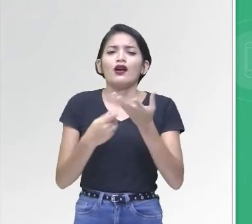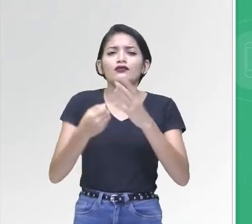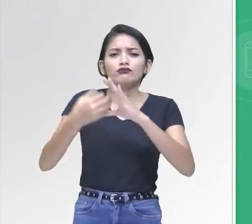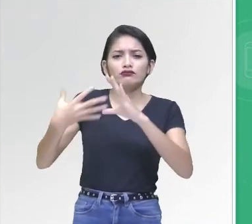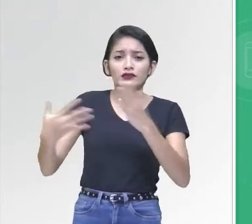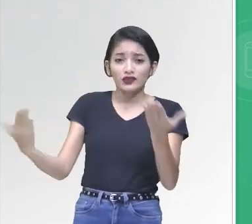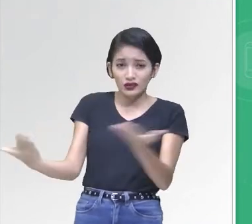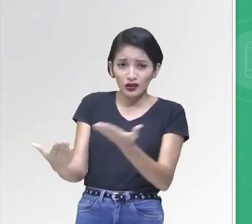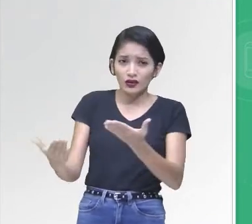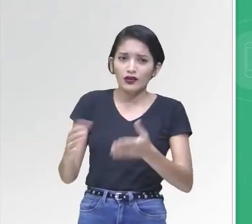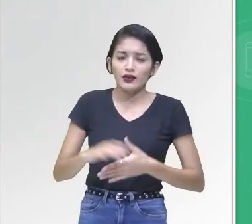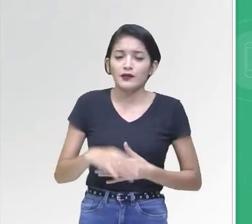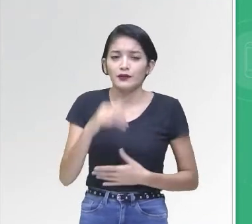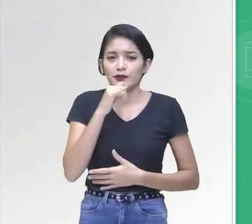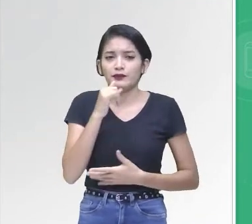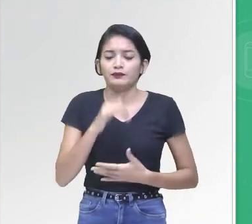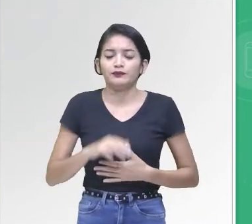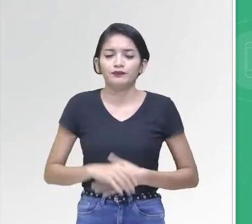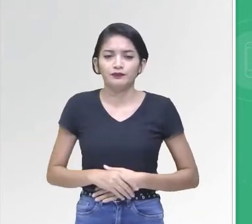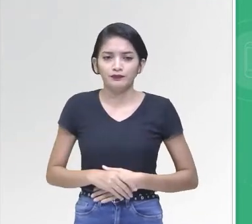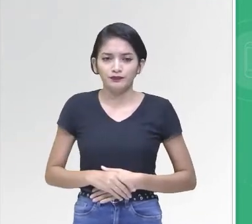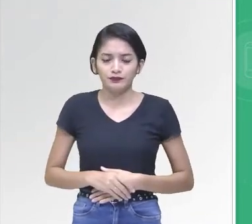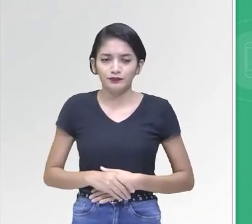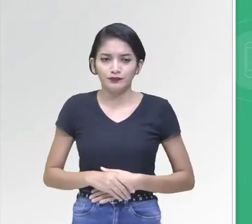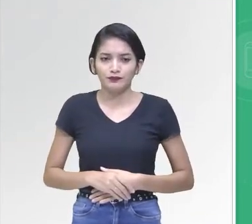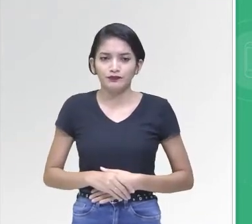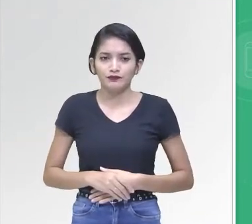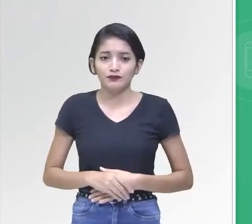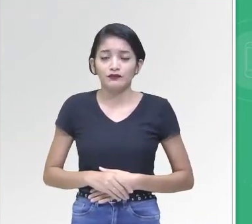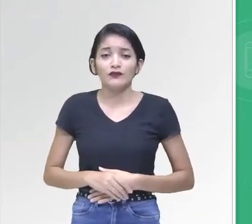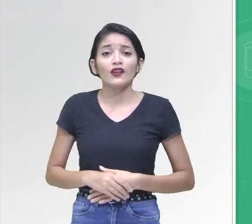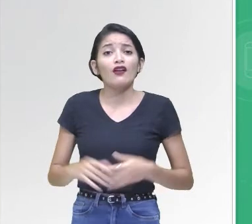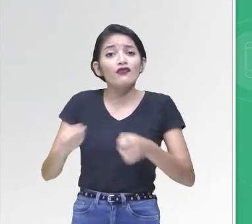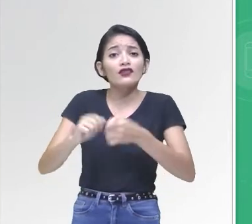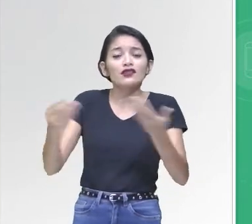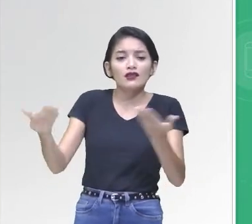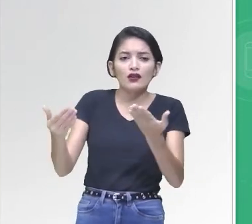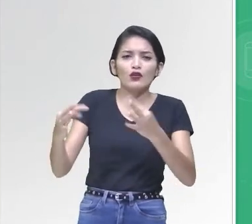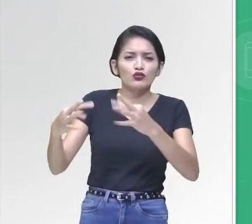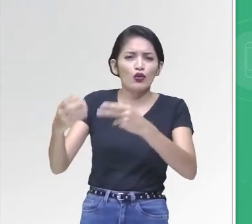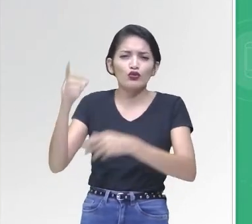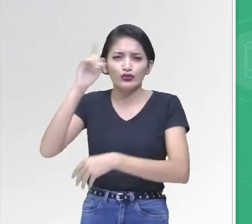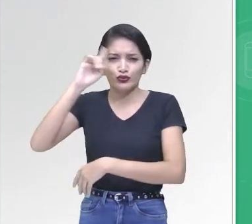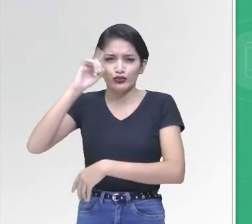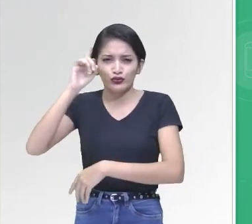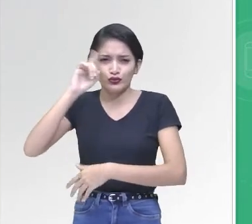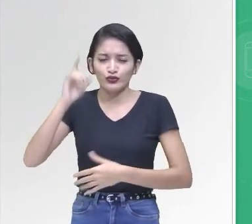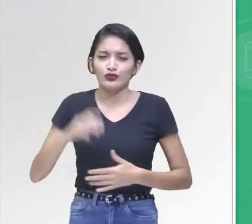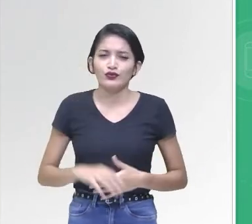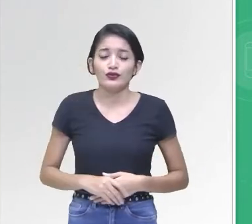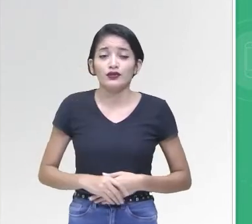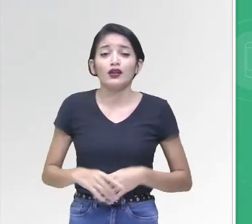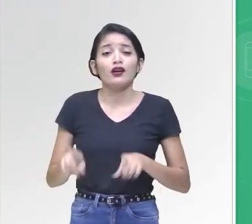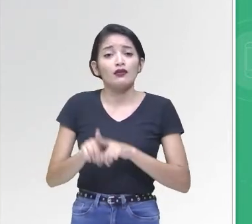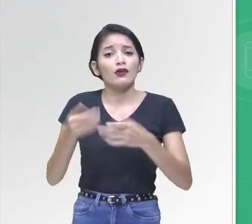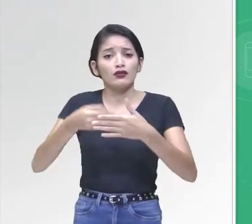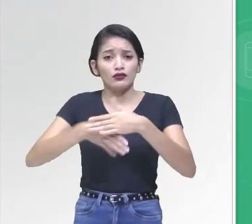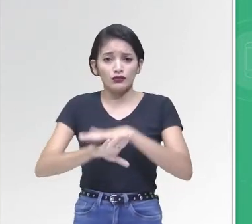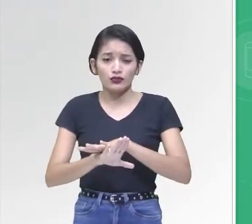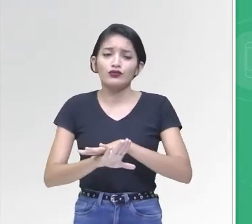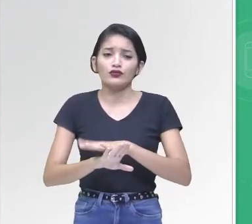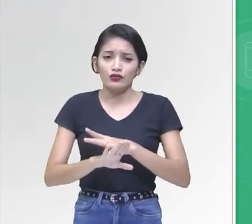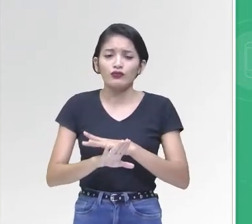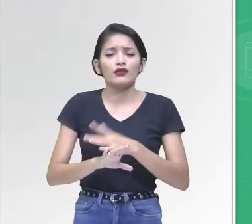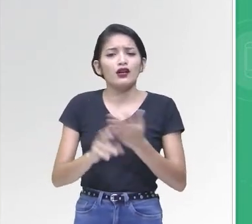né? Veo a los niños jugando al fútbol. É uma ação atual, de todos os dias, né? É, habituais,